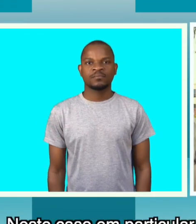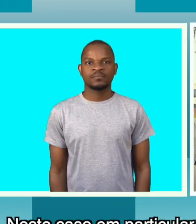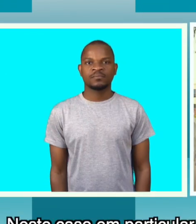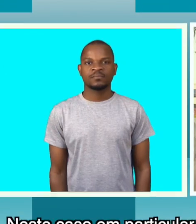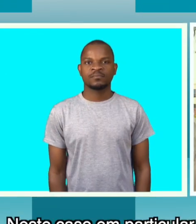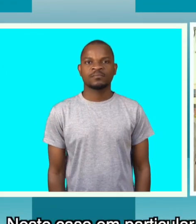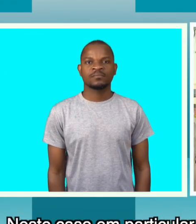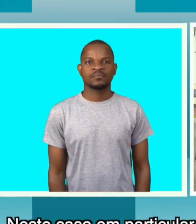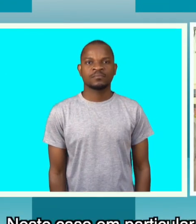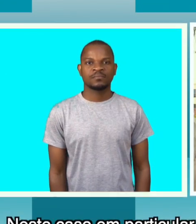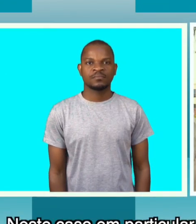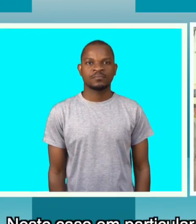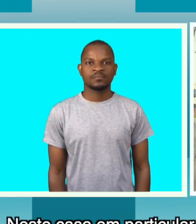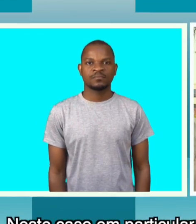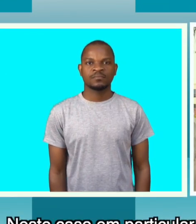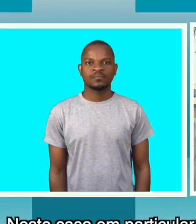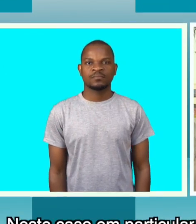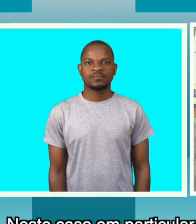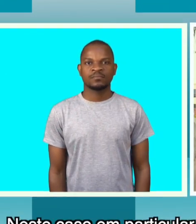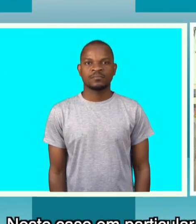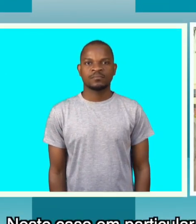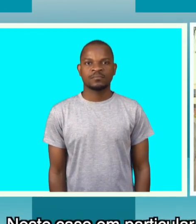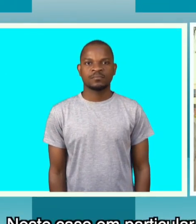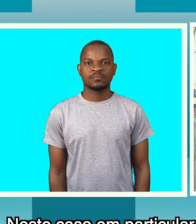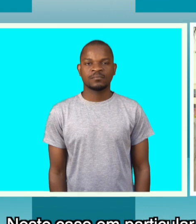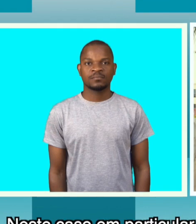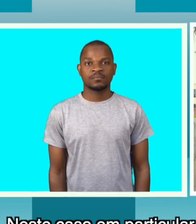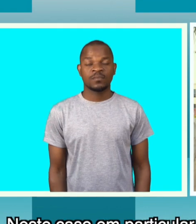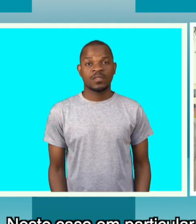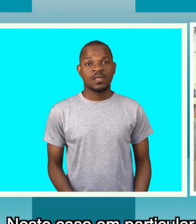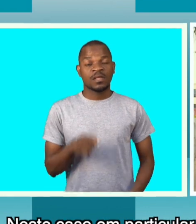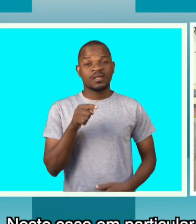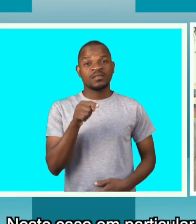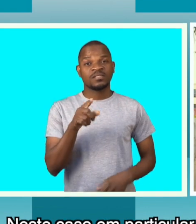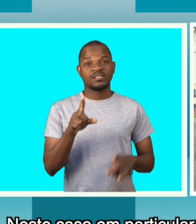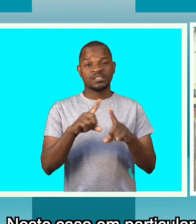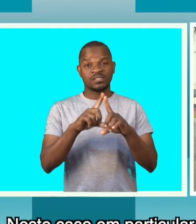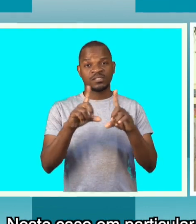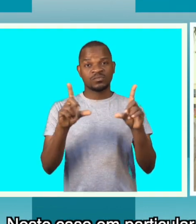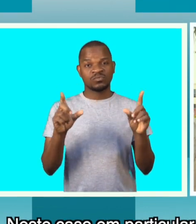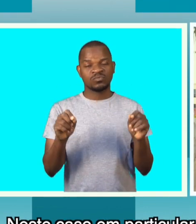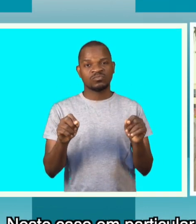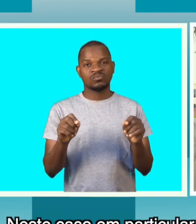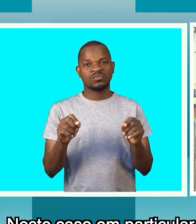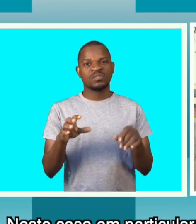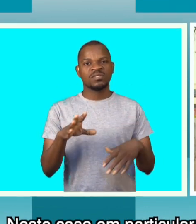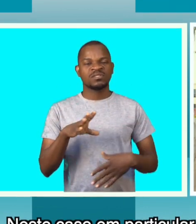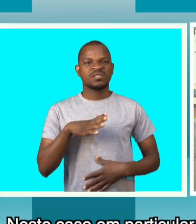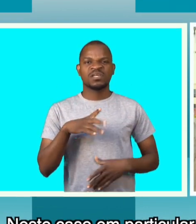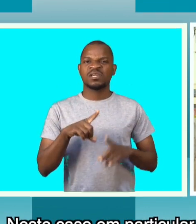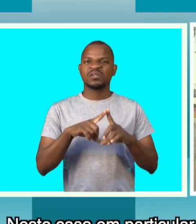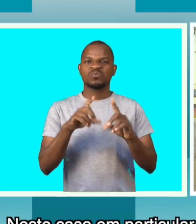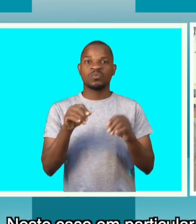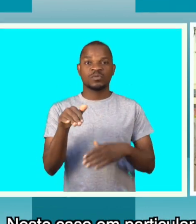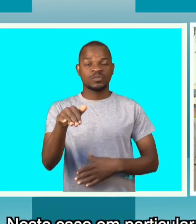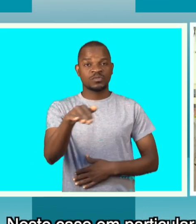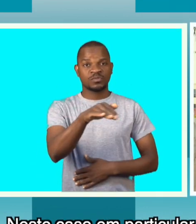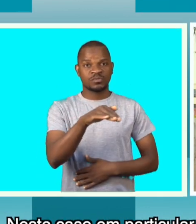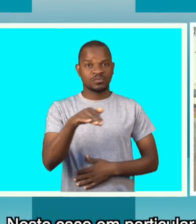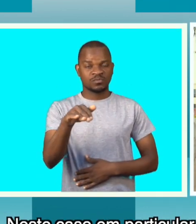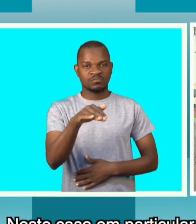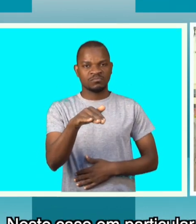neste caso em particular a um caráter social má e que pesa muito para